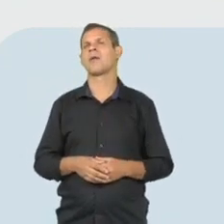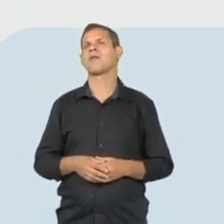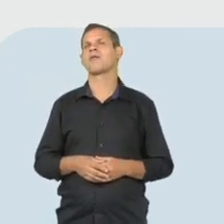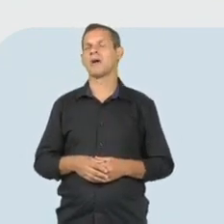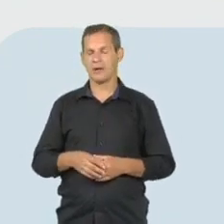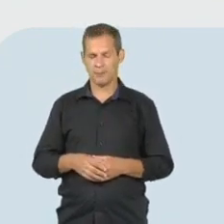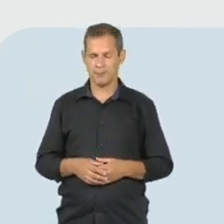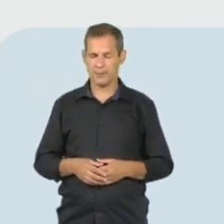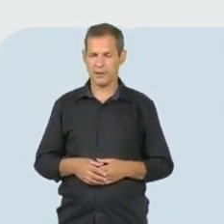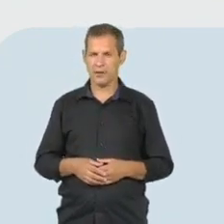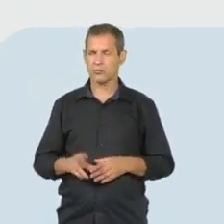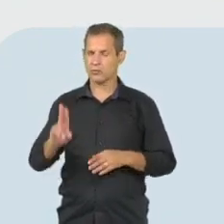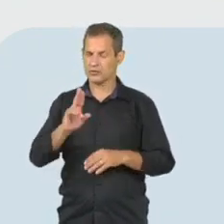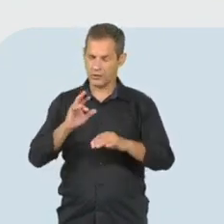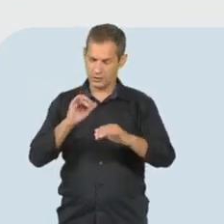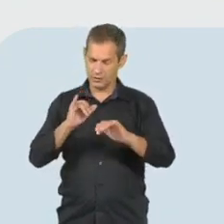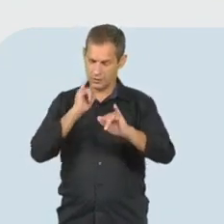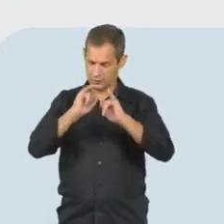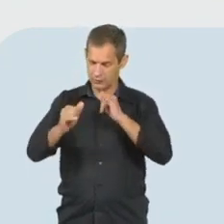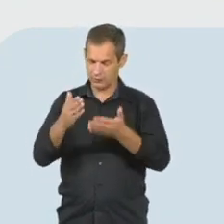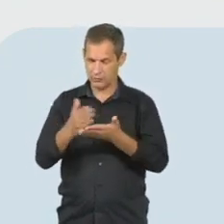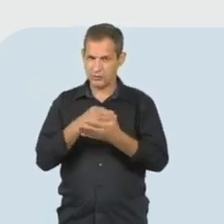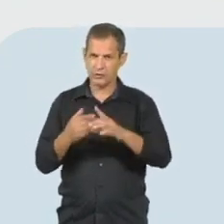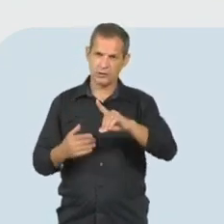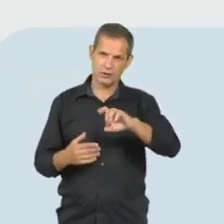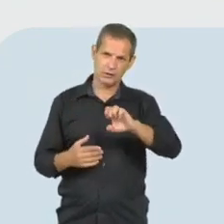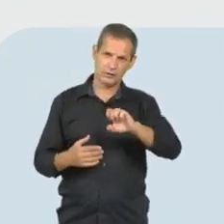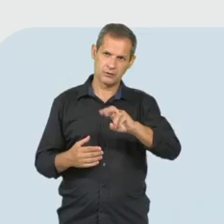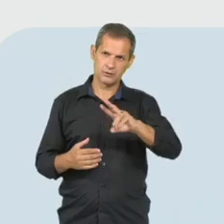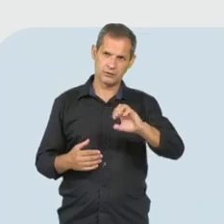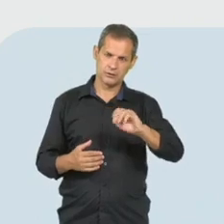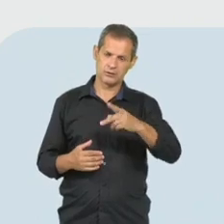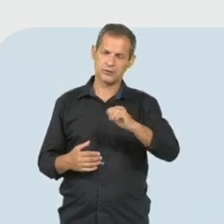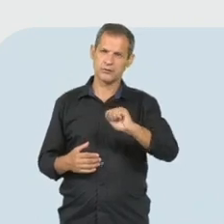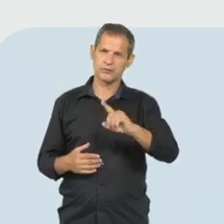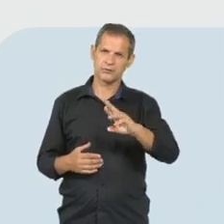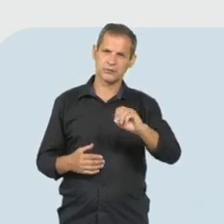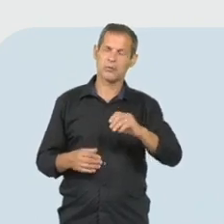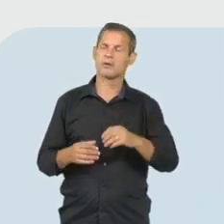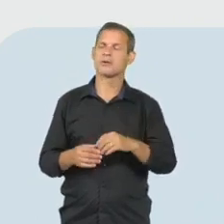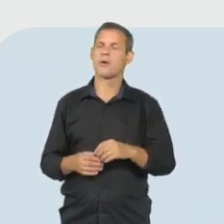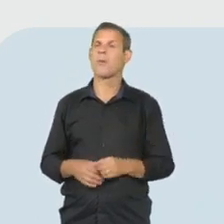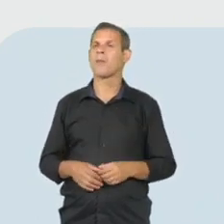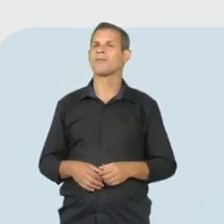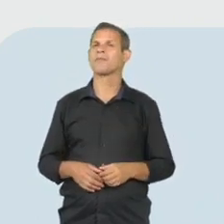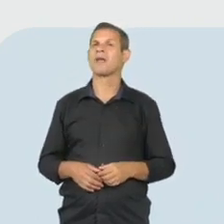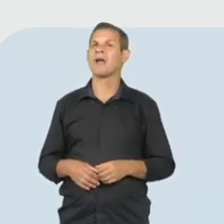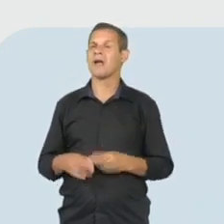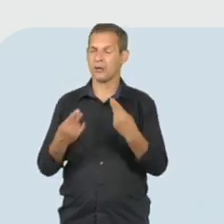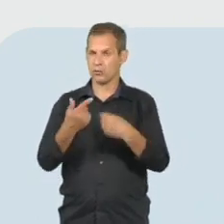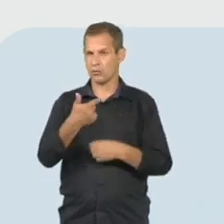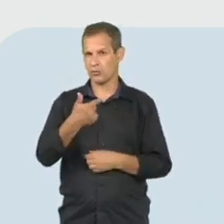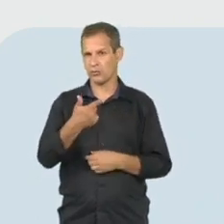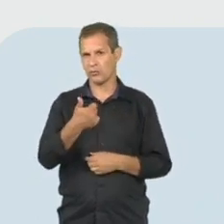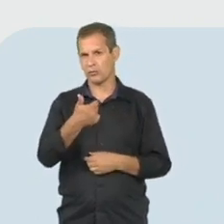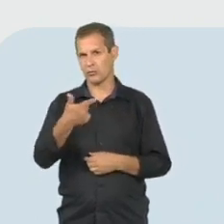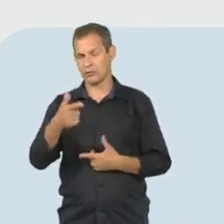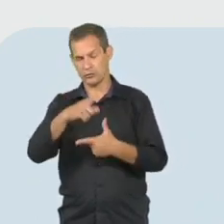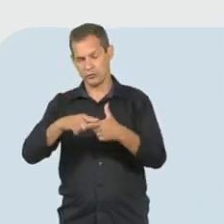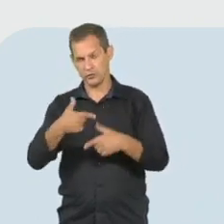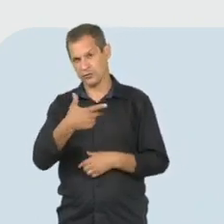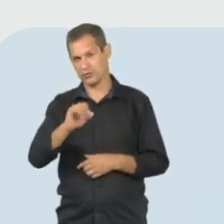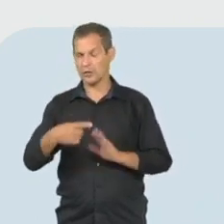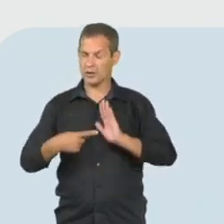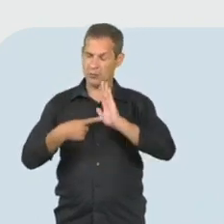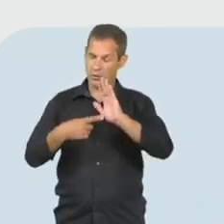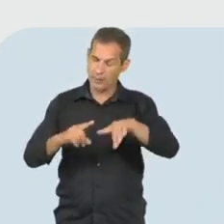essa informação de lá. Desvio padrão é igual a 12, dividido por 20. O que é o 20? É o tamanho da amostra. Então, simplesmente